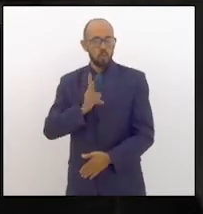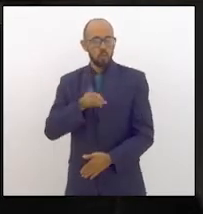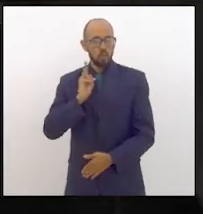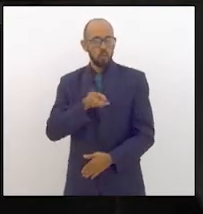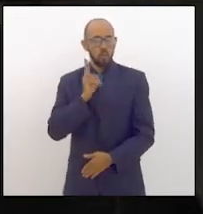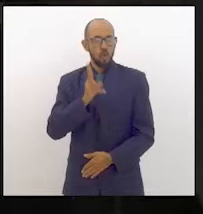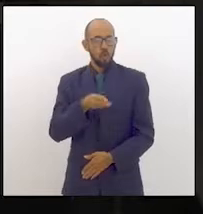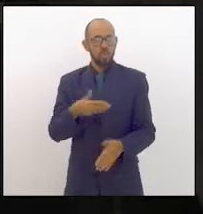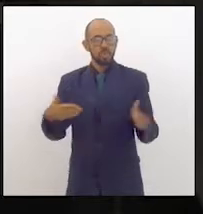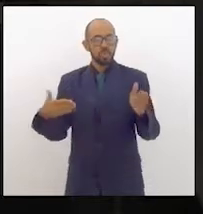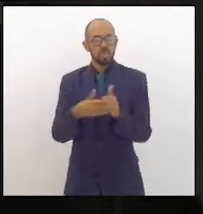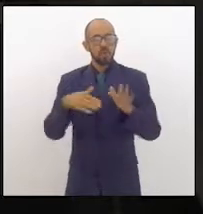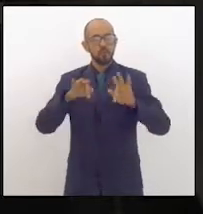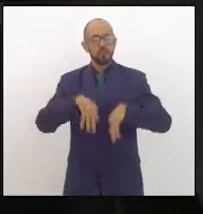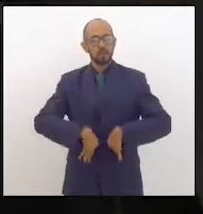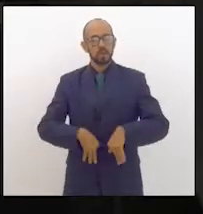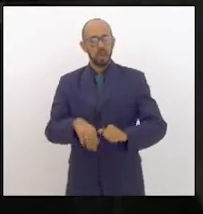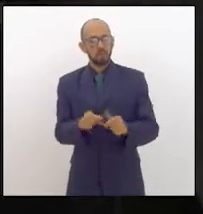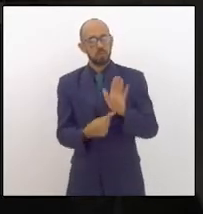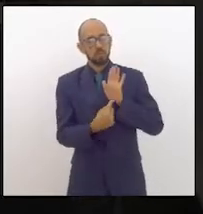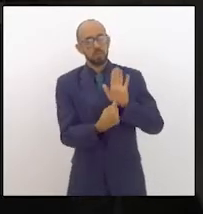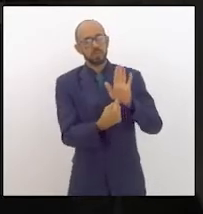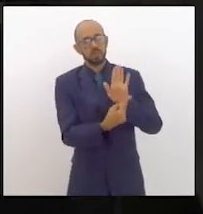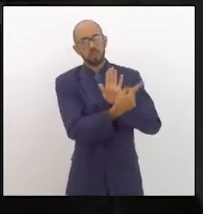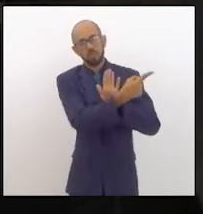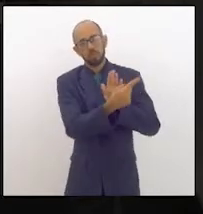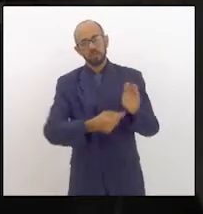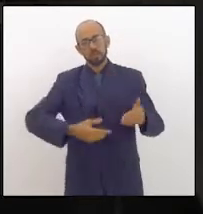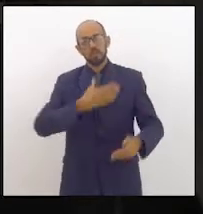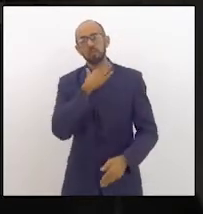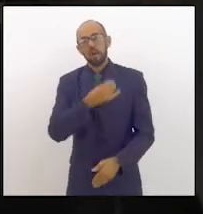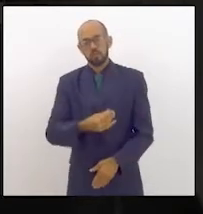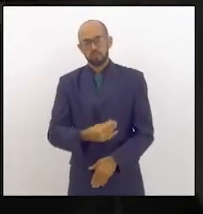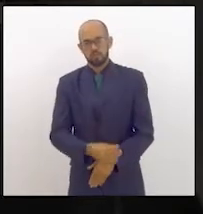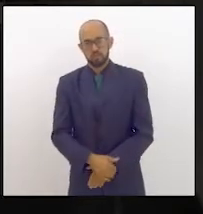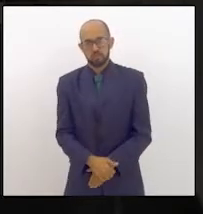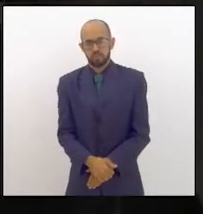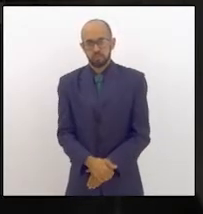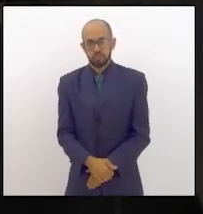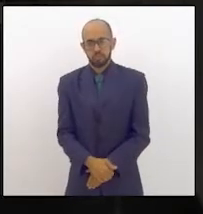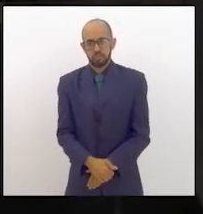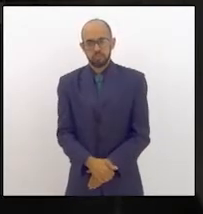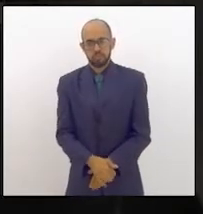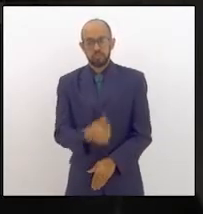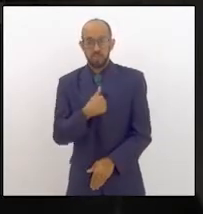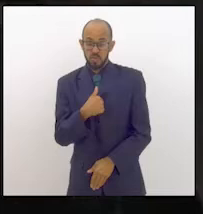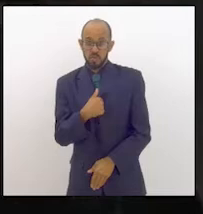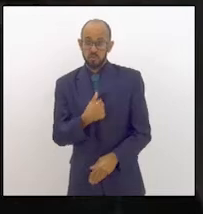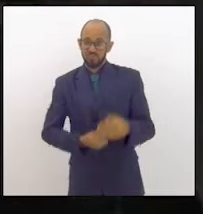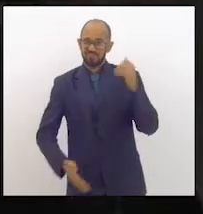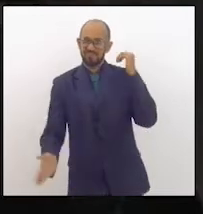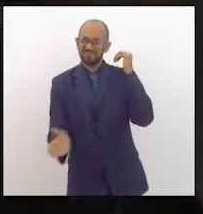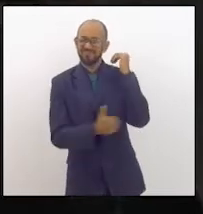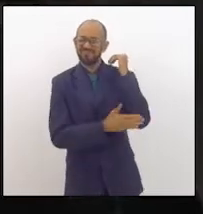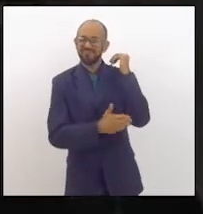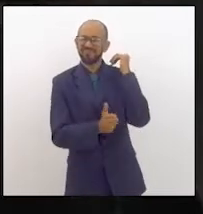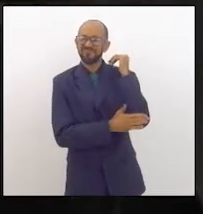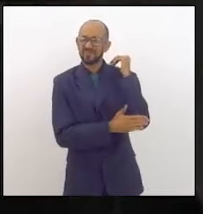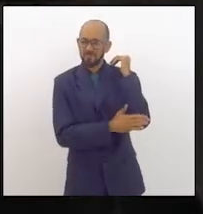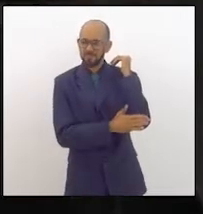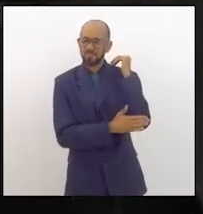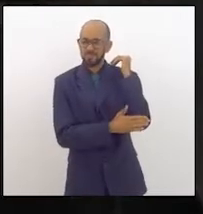até o último dia mostrando que você é um hipócrita eu chego até ciúme do